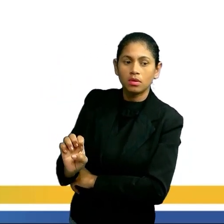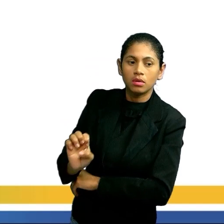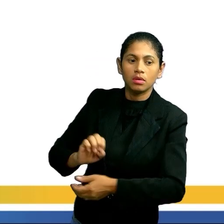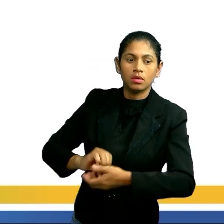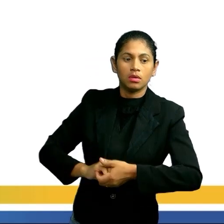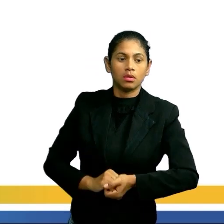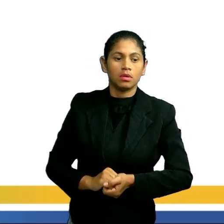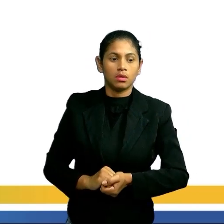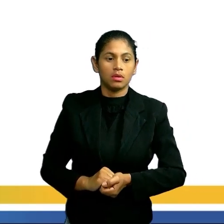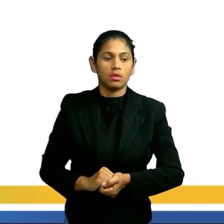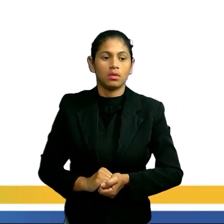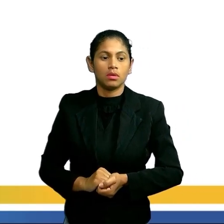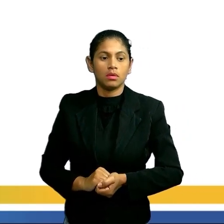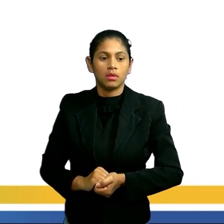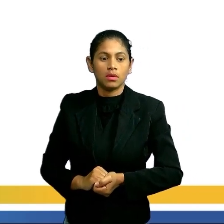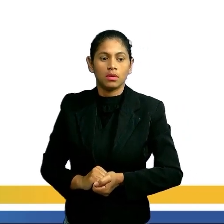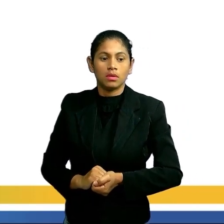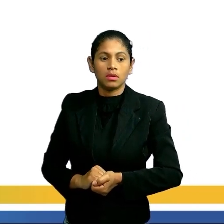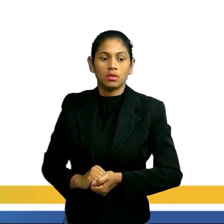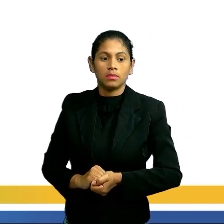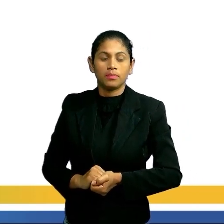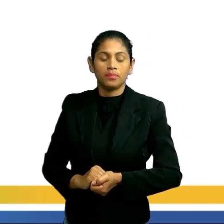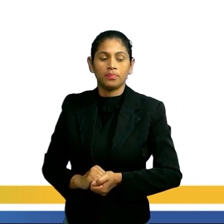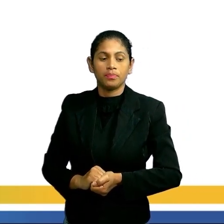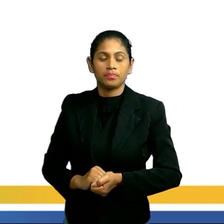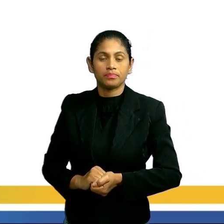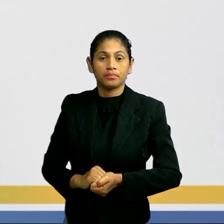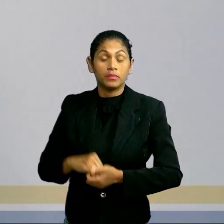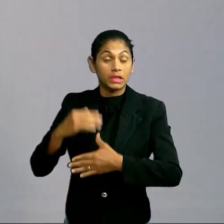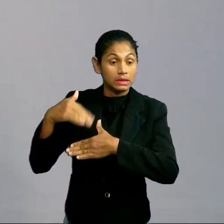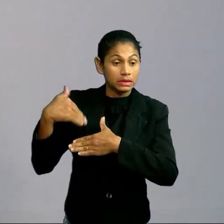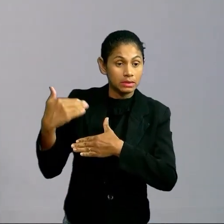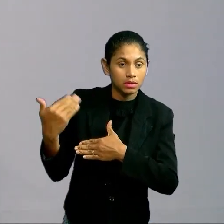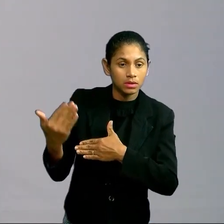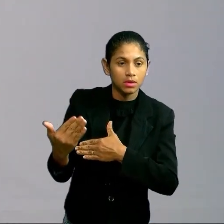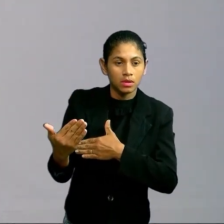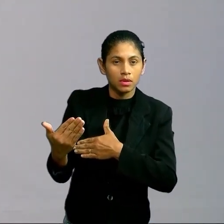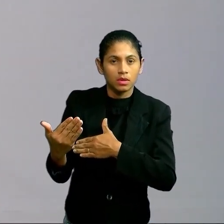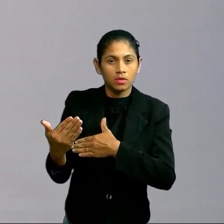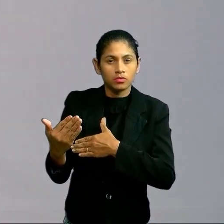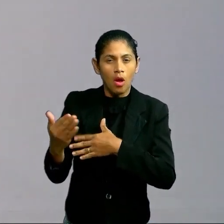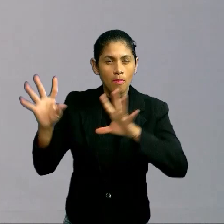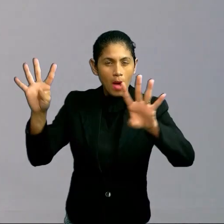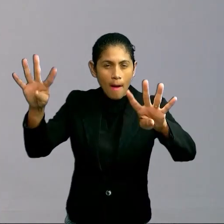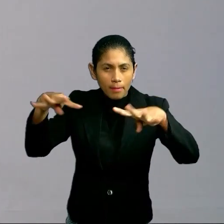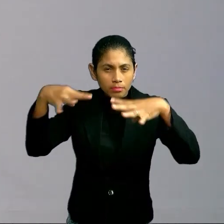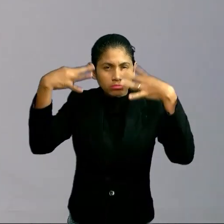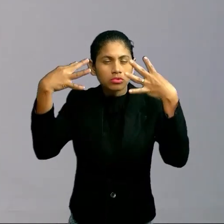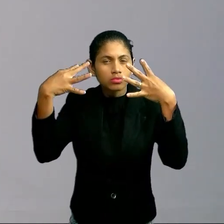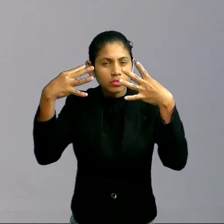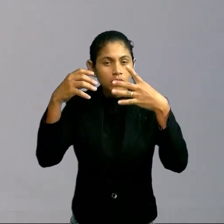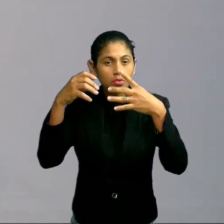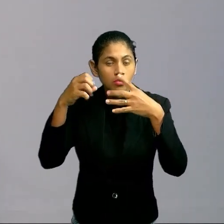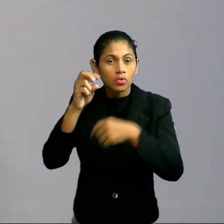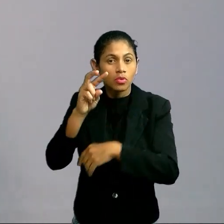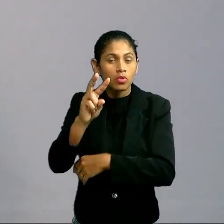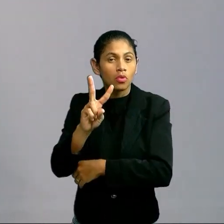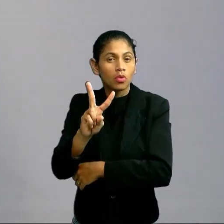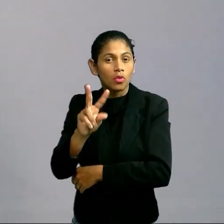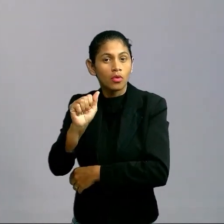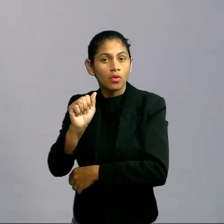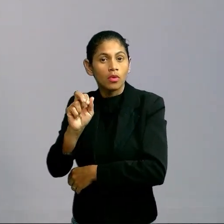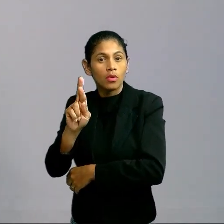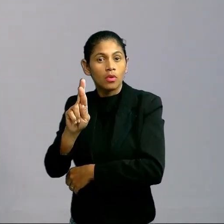indústrias. Além do BNDES, vou até chamar a atenção aqui para vocês, o Vargas deixa uma herança